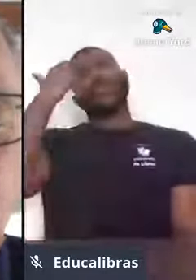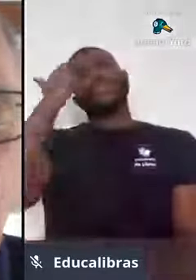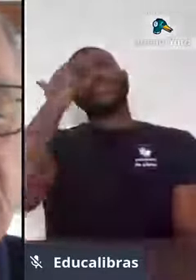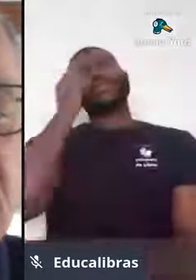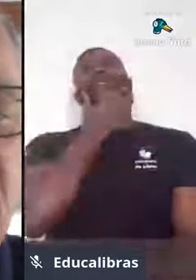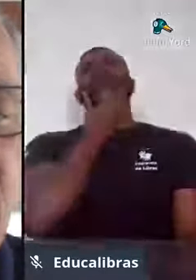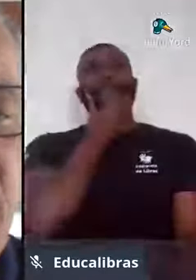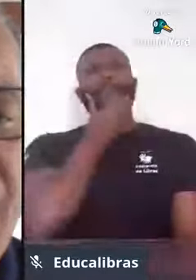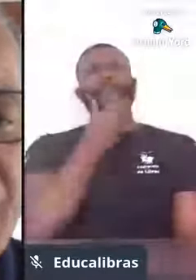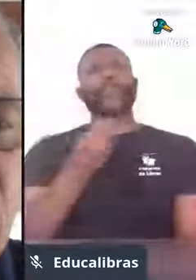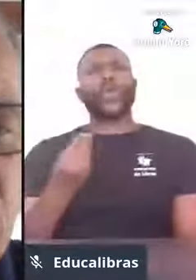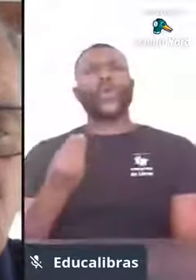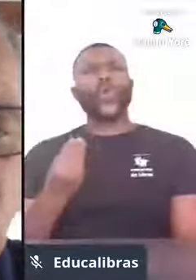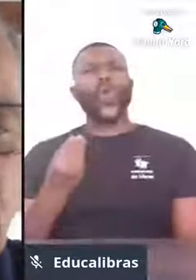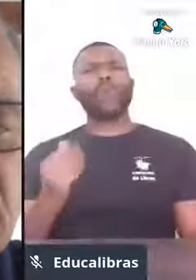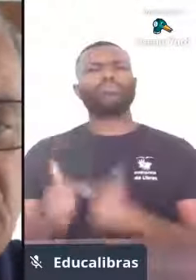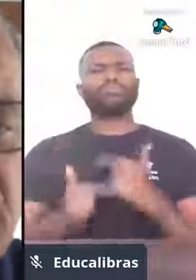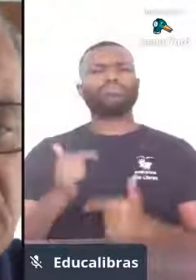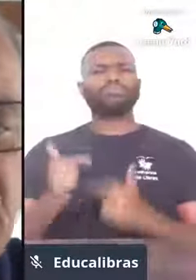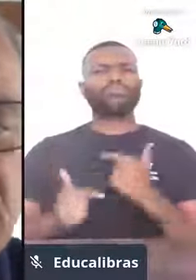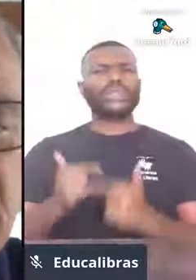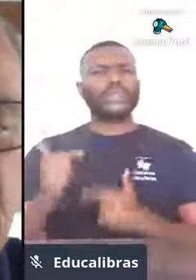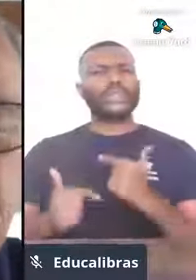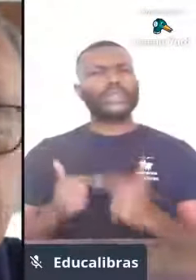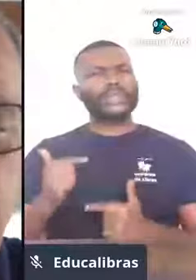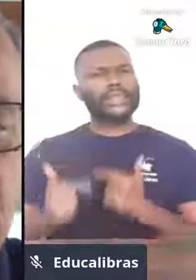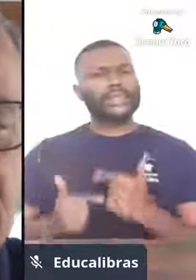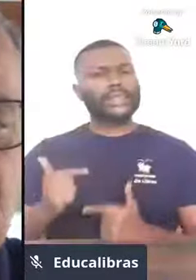que todo esse trabalho, todo esse